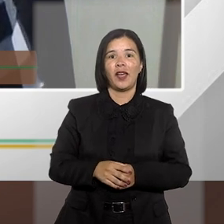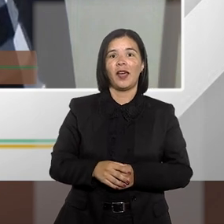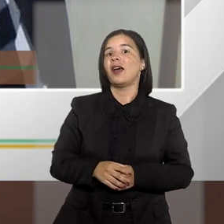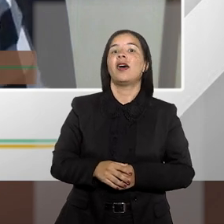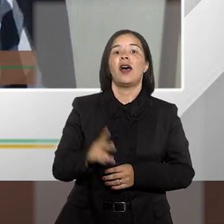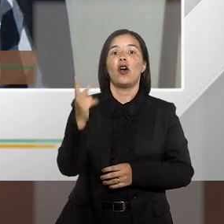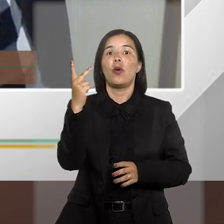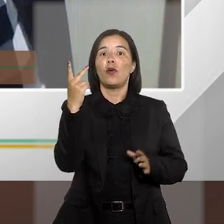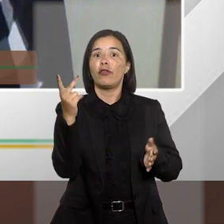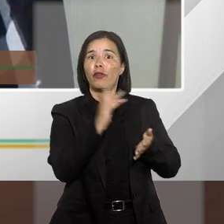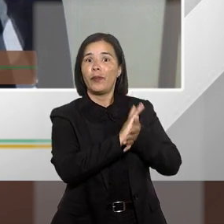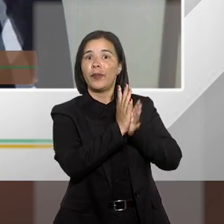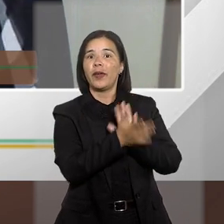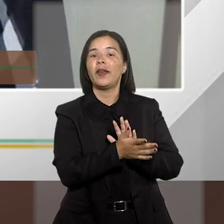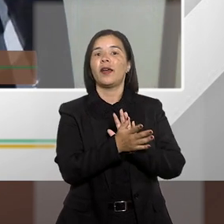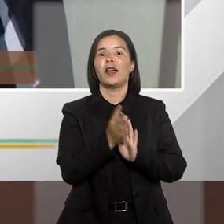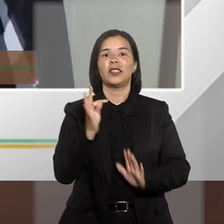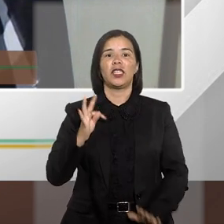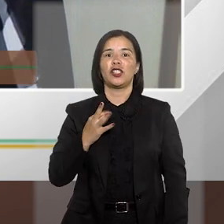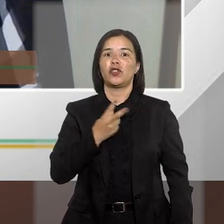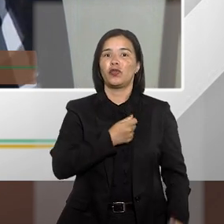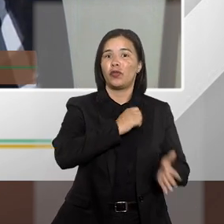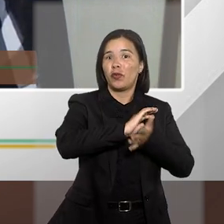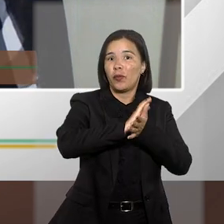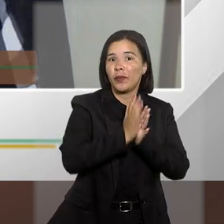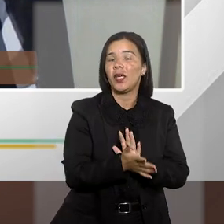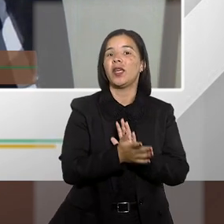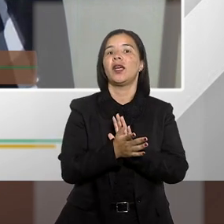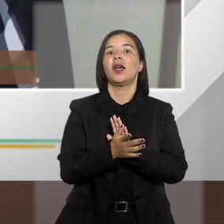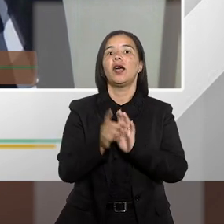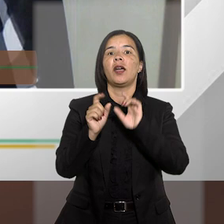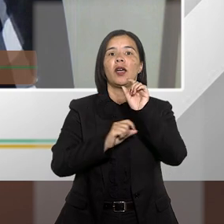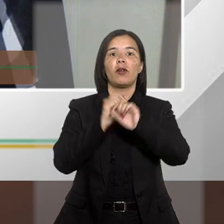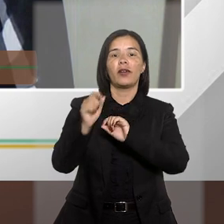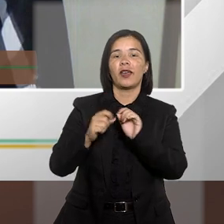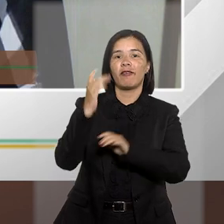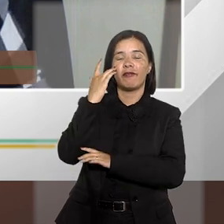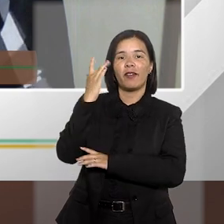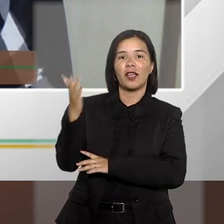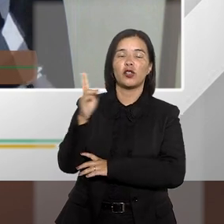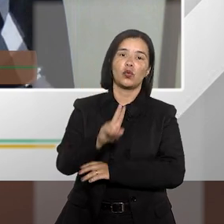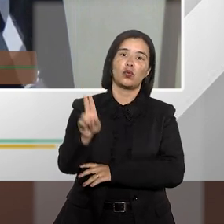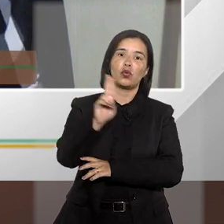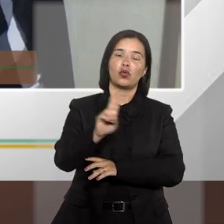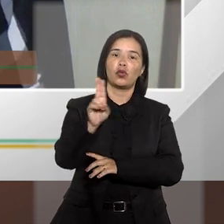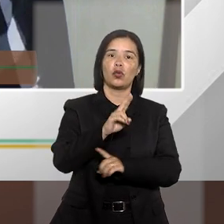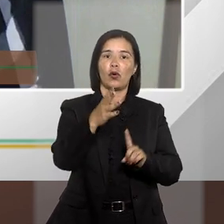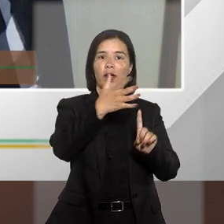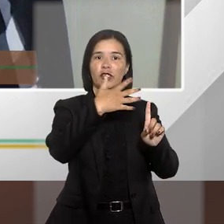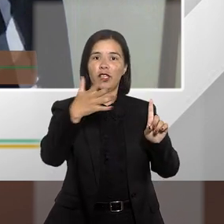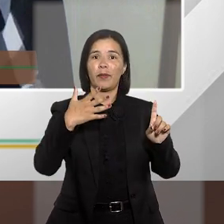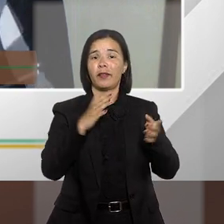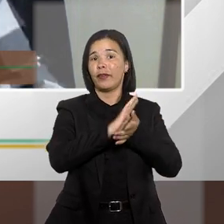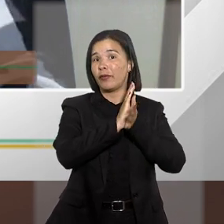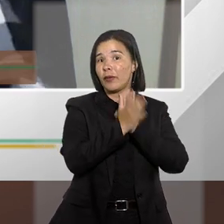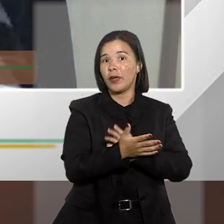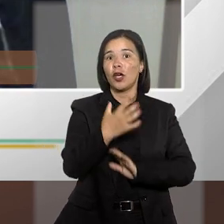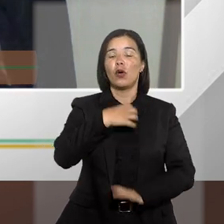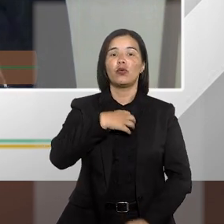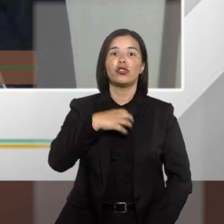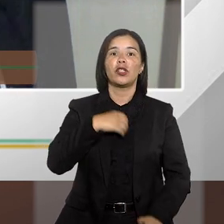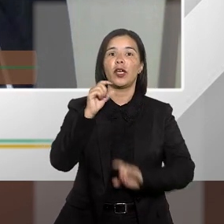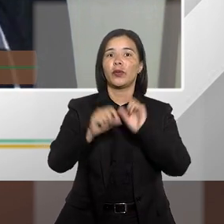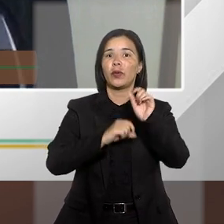Lesbofobia, homofobia, são muitos termos para a sociedade conseguir absorver. Então, utilizou-se a LGBTfobia como uma forma de falar